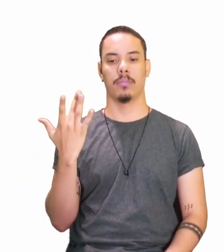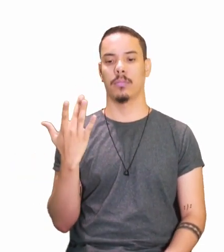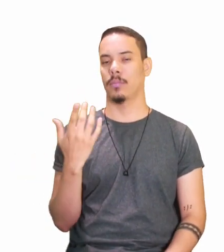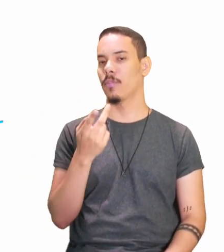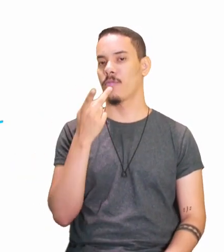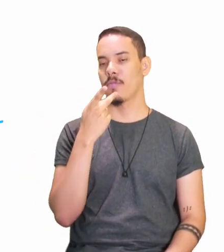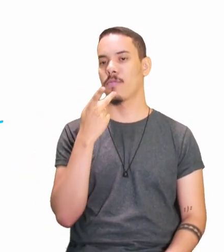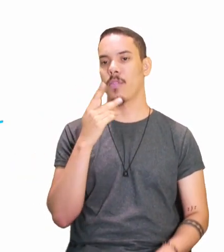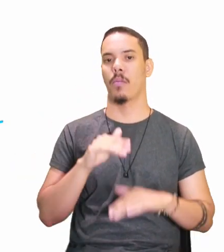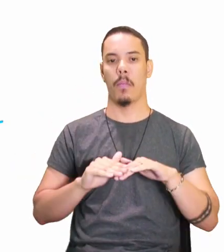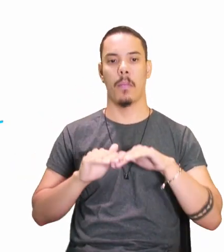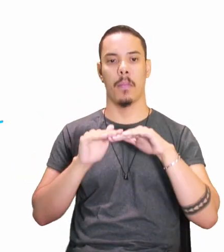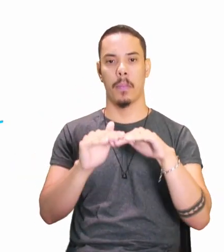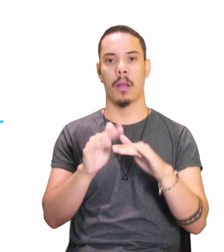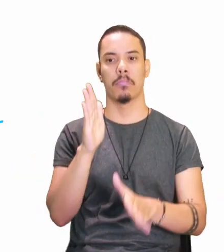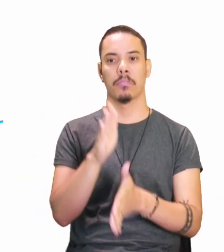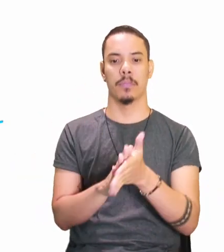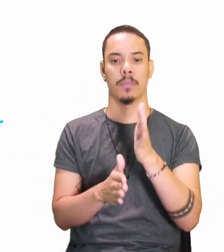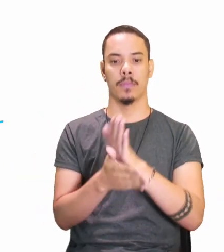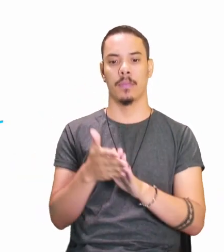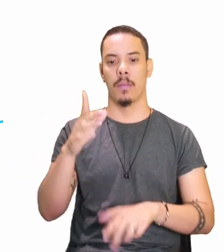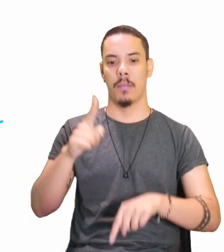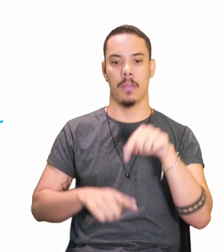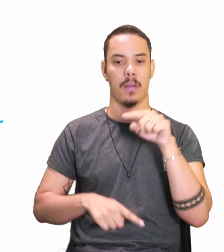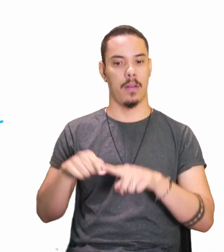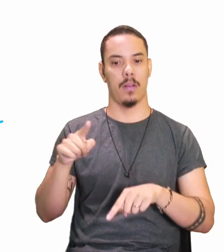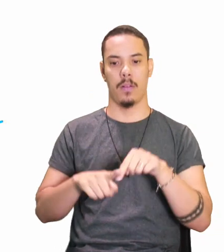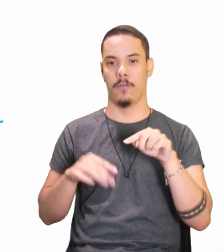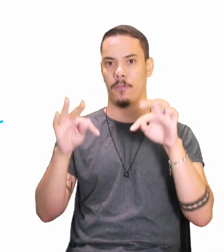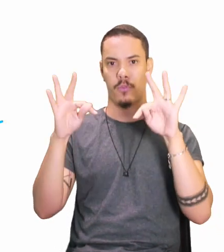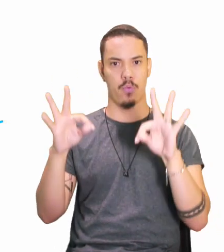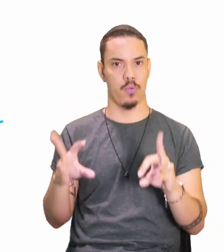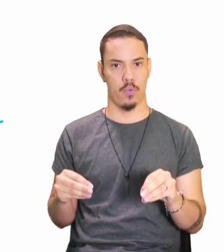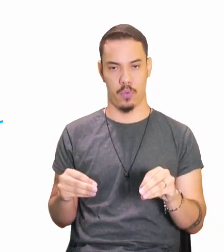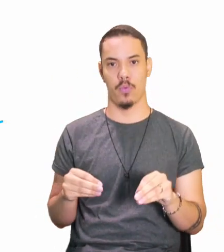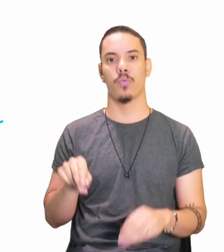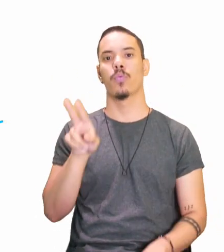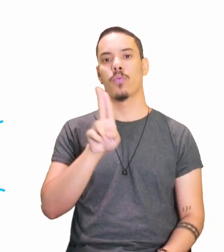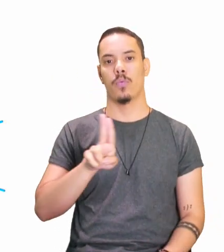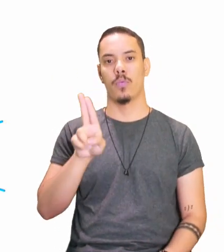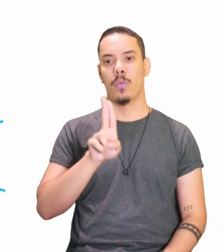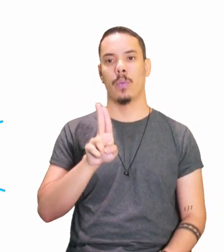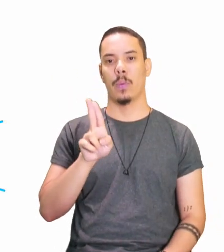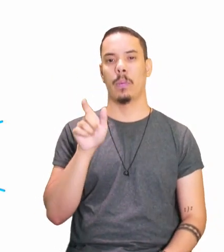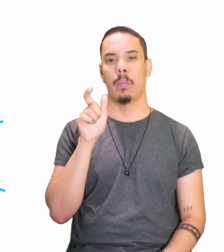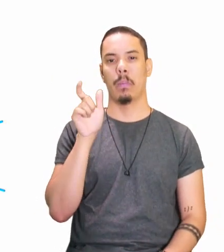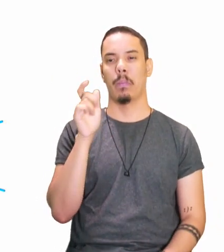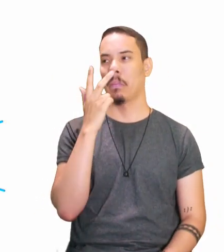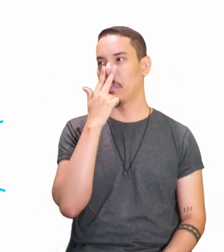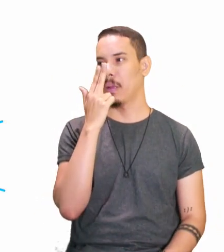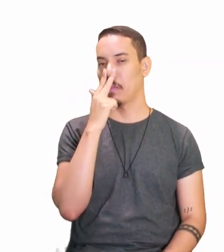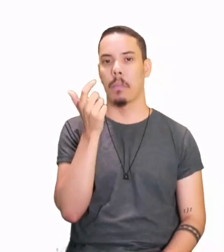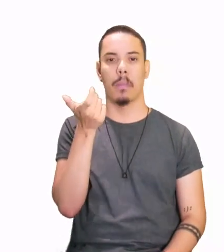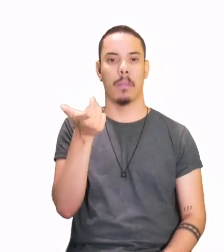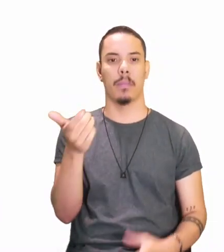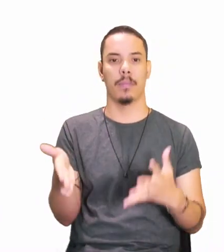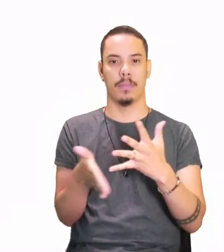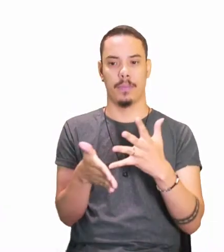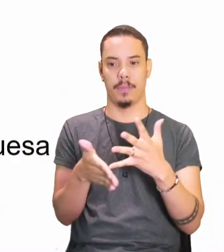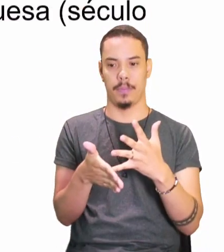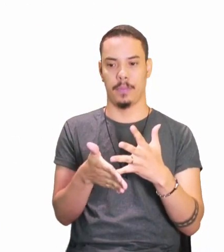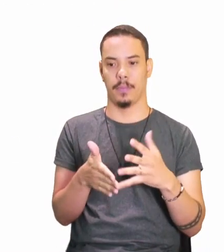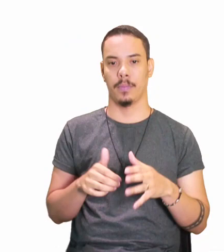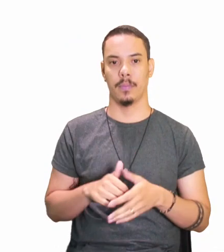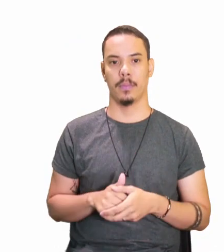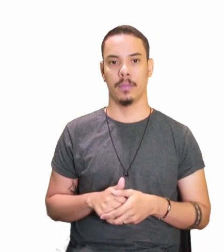vai direta mesmo, fala palavrão em tudo. Então, usa a palavra de baixo calão, tá certo? Vamos lá,